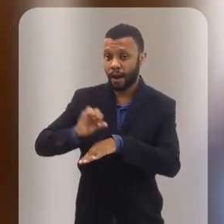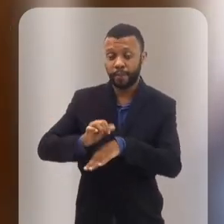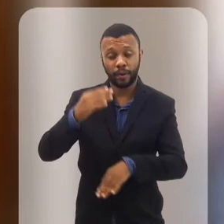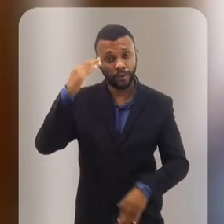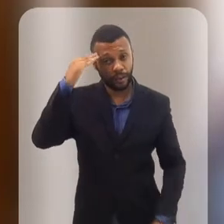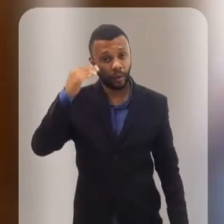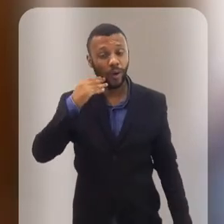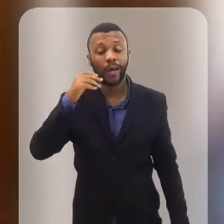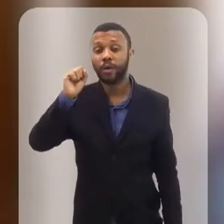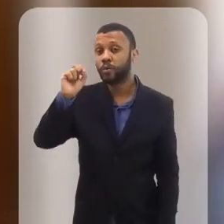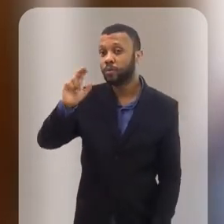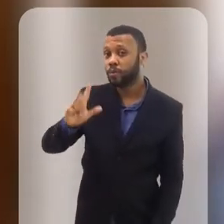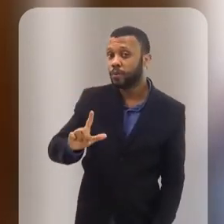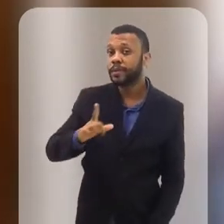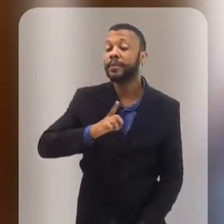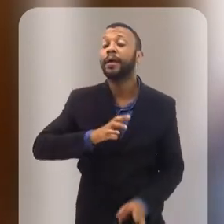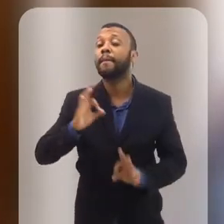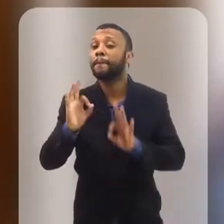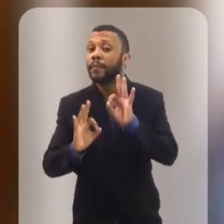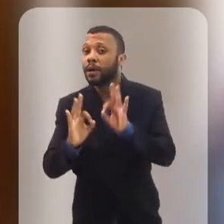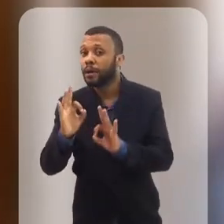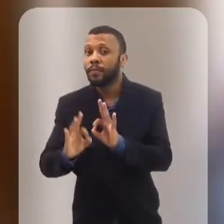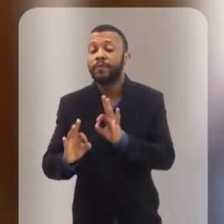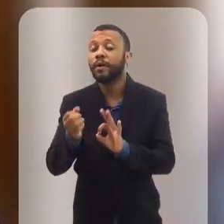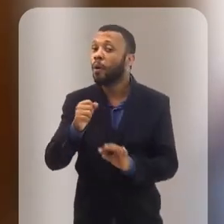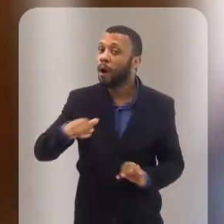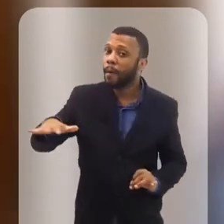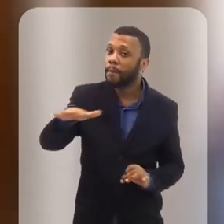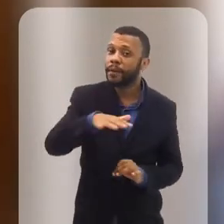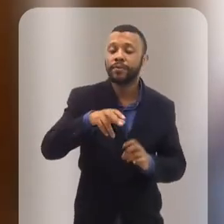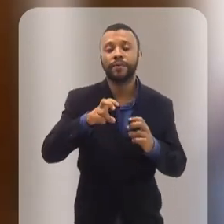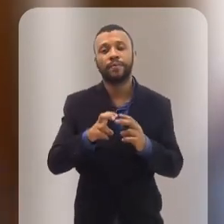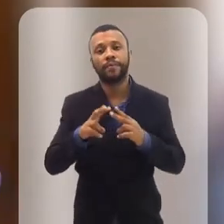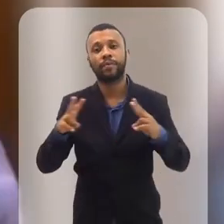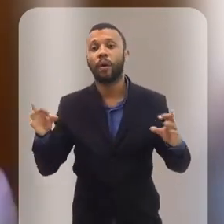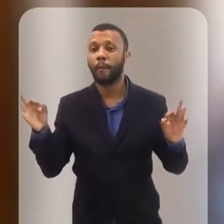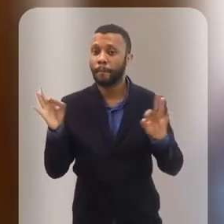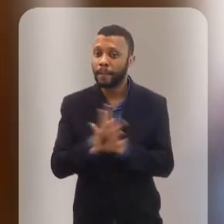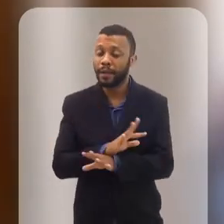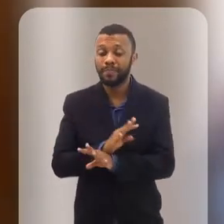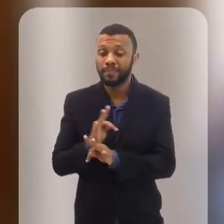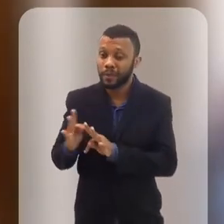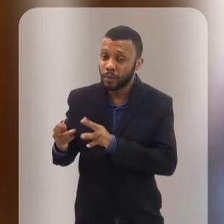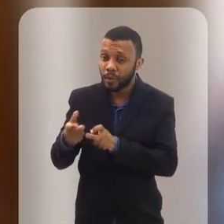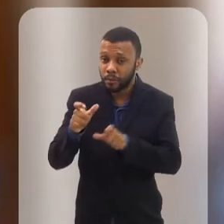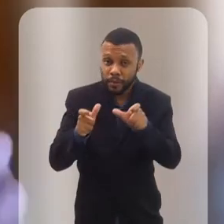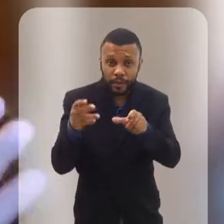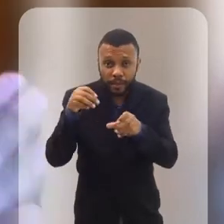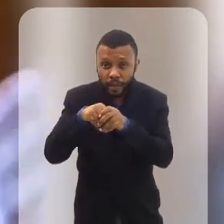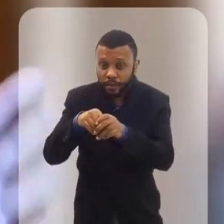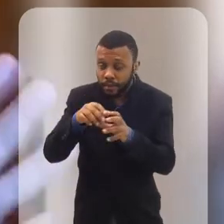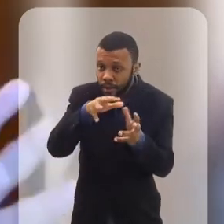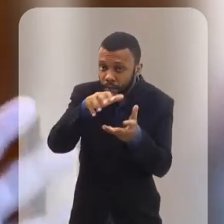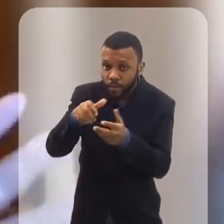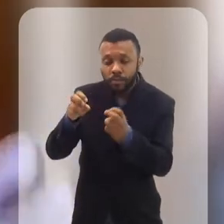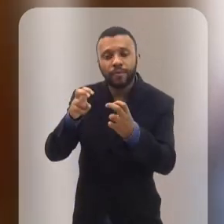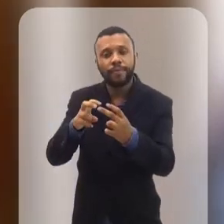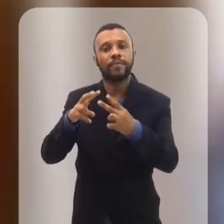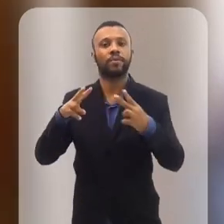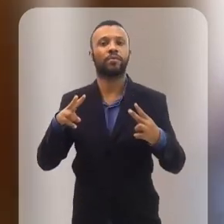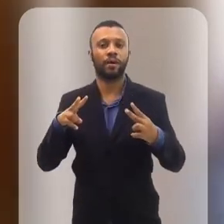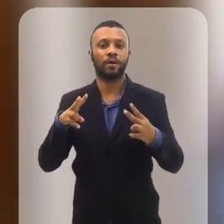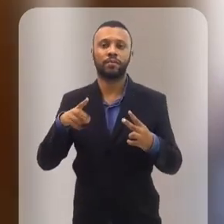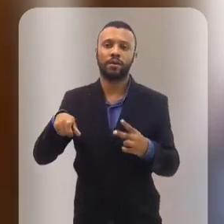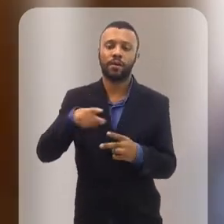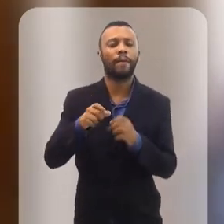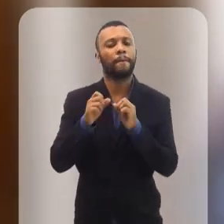Sul, que tem planos para fazer um ambiente virtual completo para todos os seus habitantes, e dentro desse mundo virtual eles